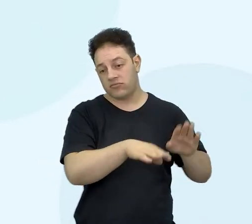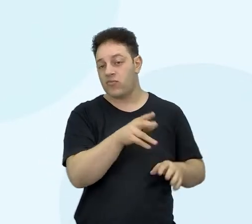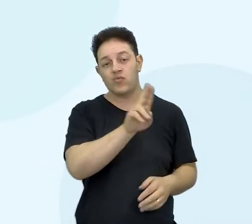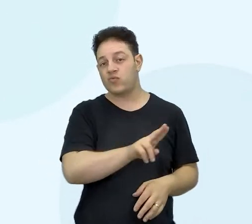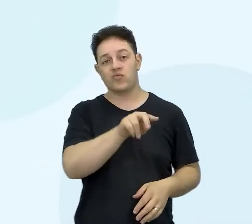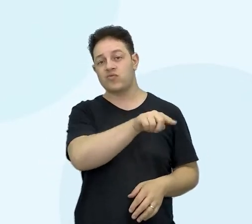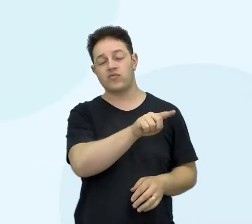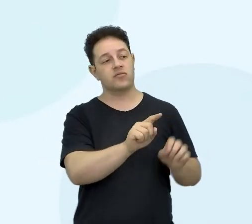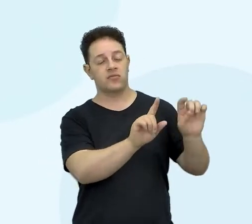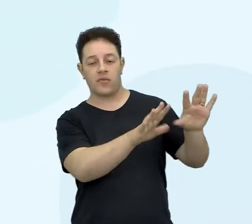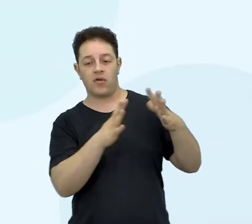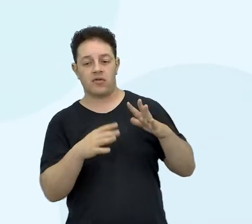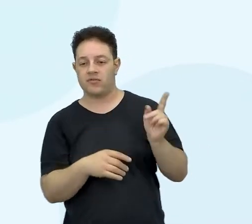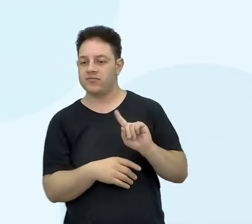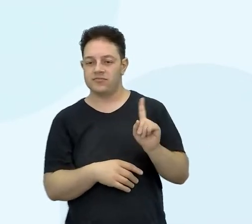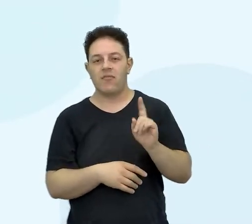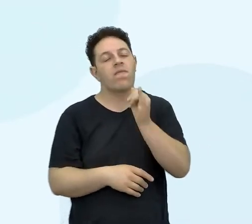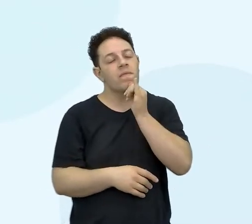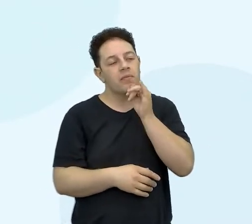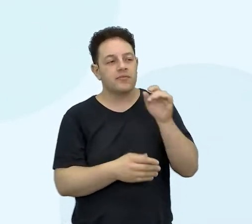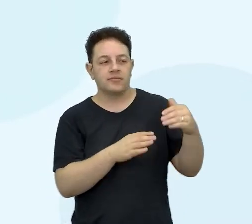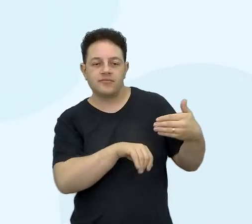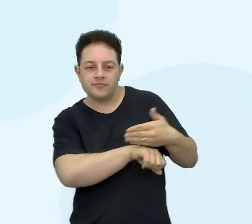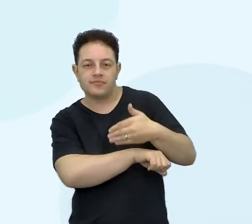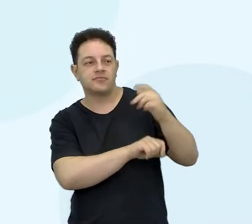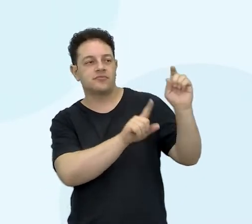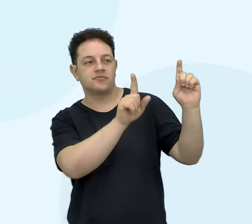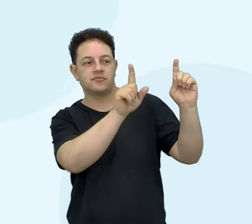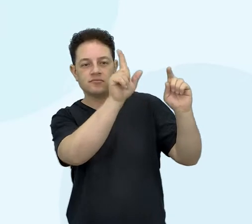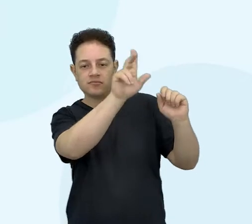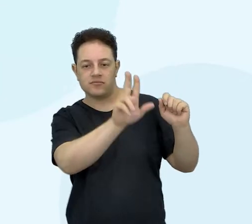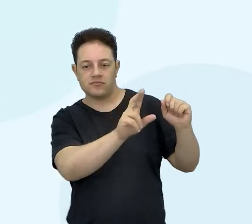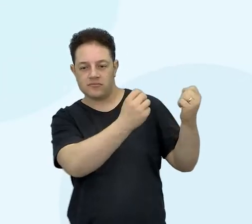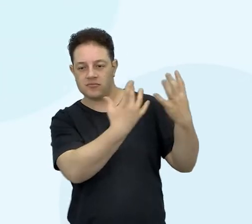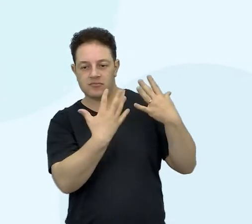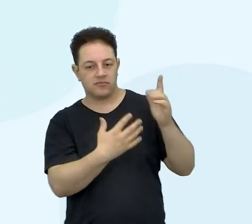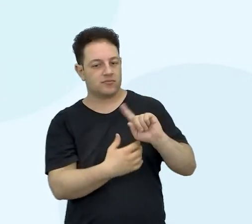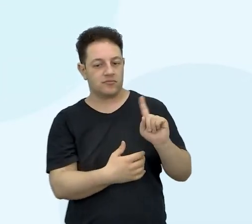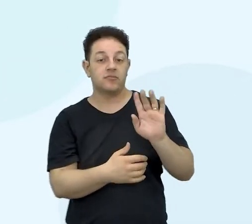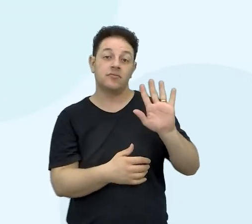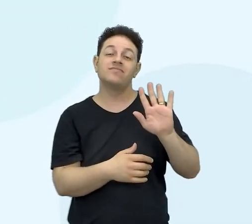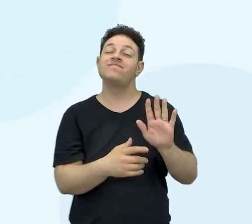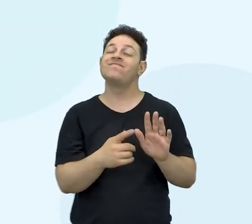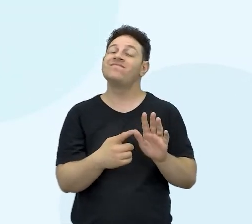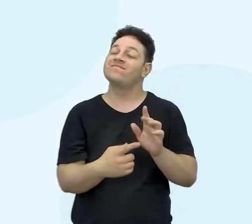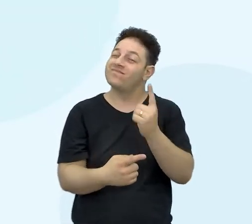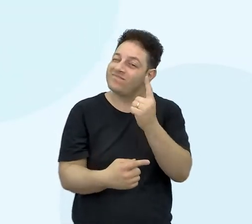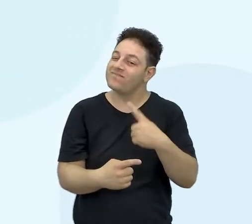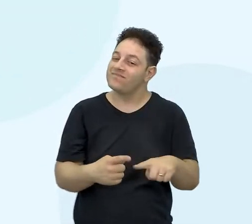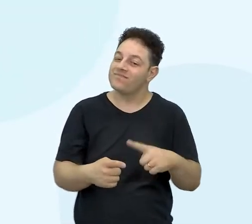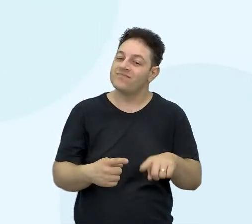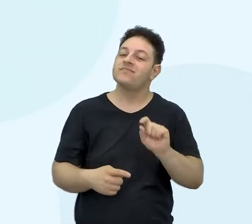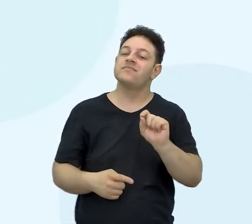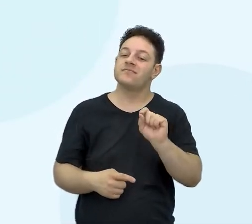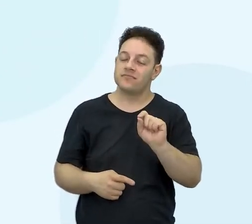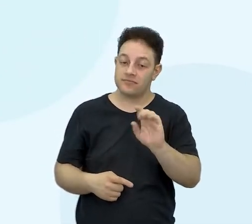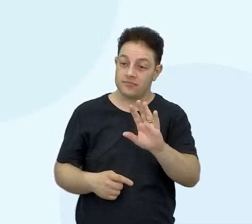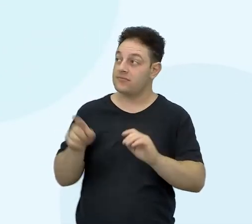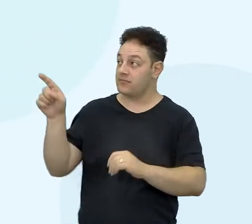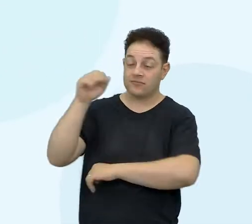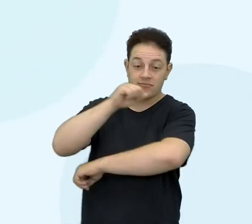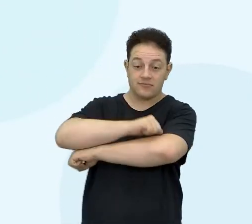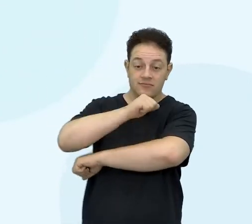não usa com esse parâmetro de entrada de luz lateral. Mas aí tem um problema. essa janela tem